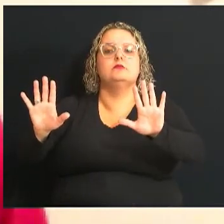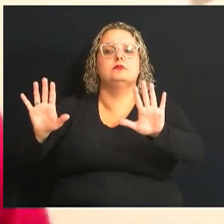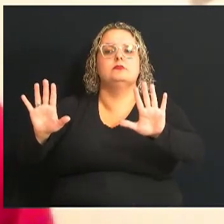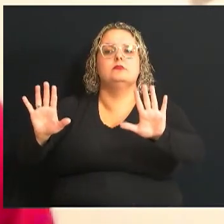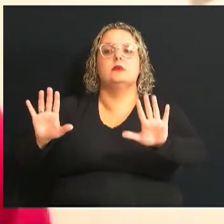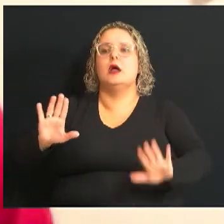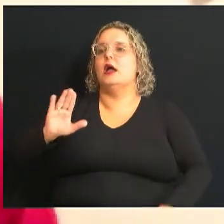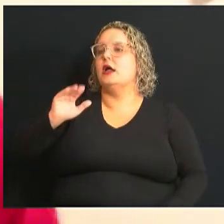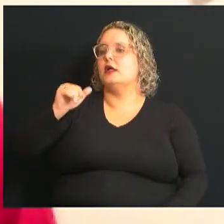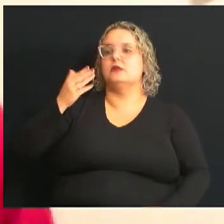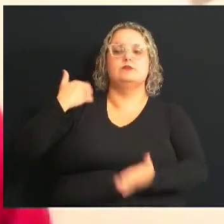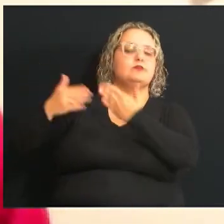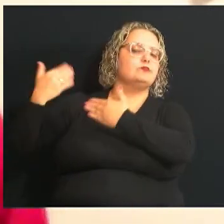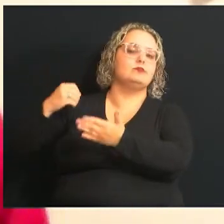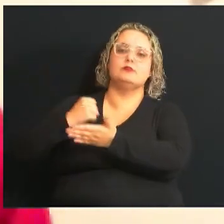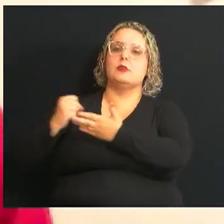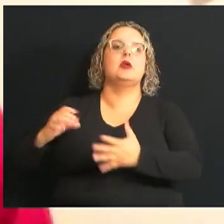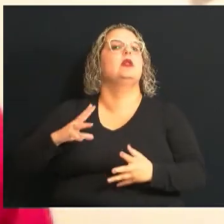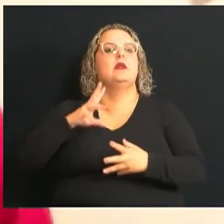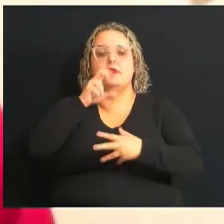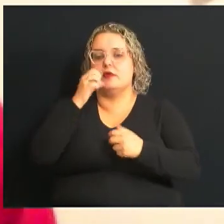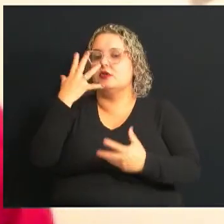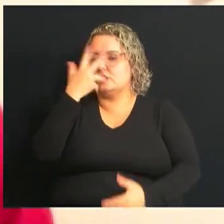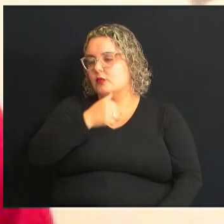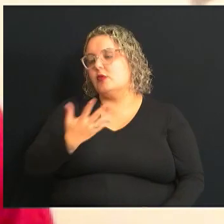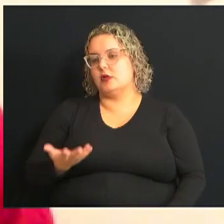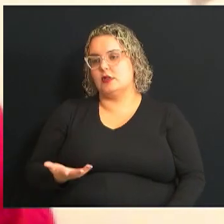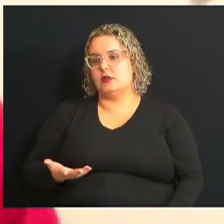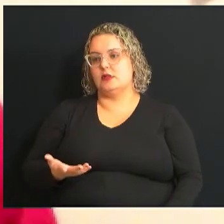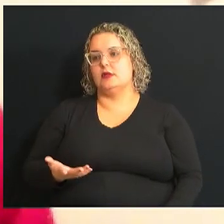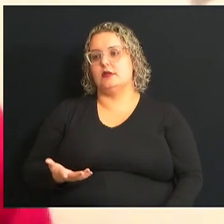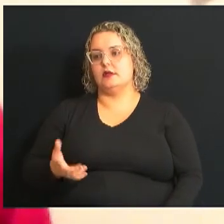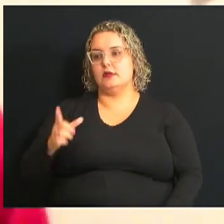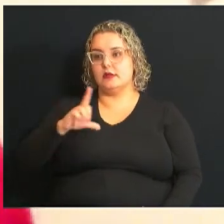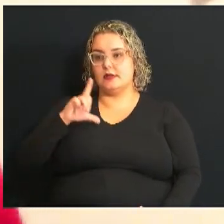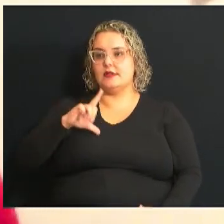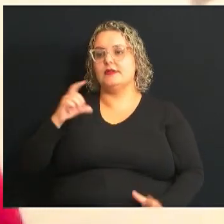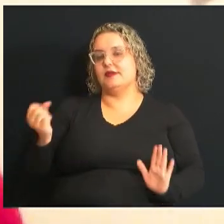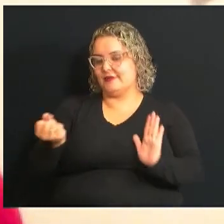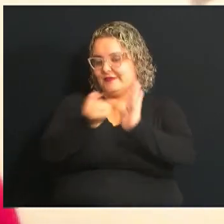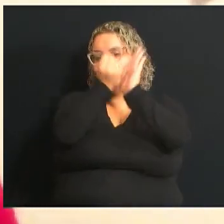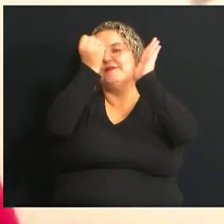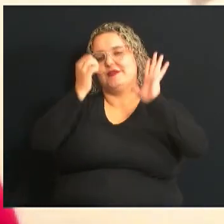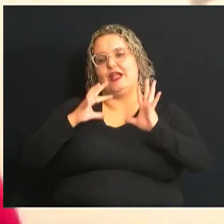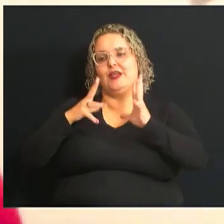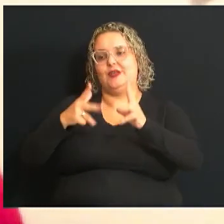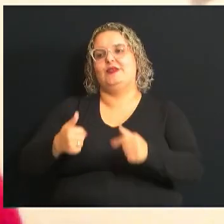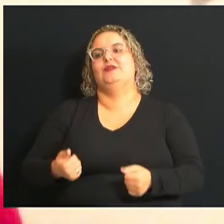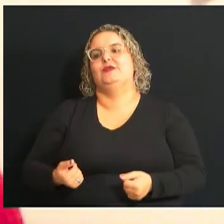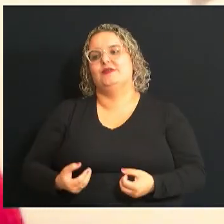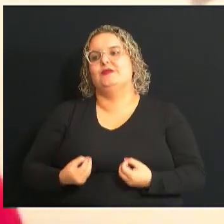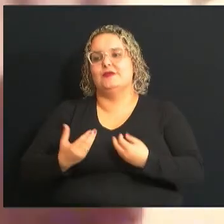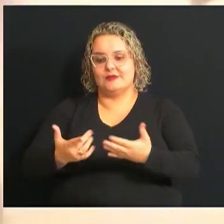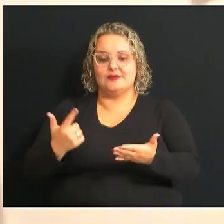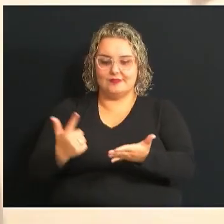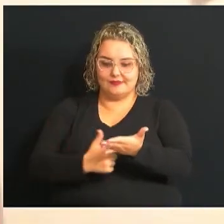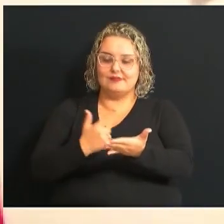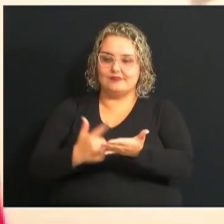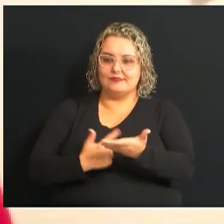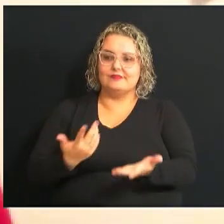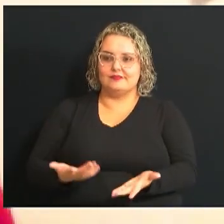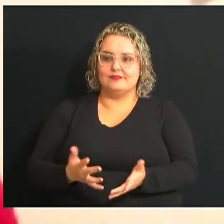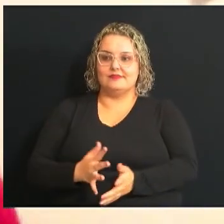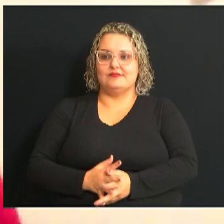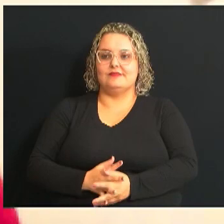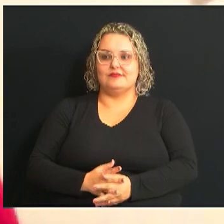Fui. Ela é forte, é bonita, e ela realmente simboliza exatamente tudo que eu trago no livro. Então, foi